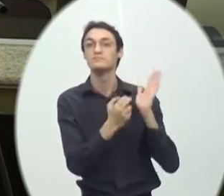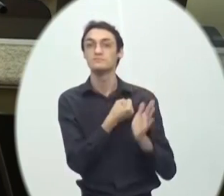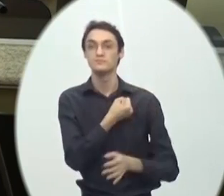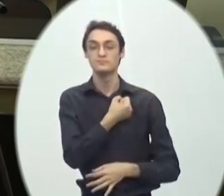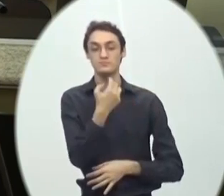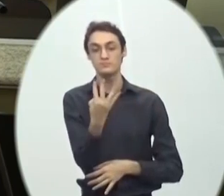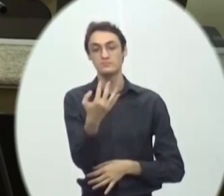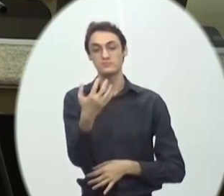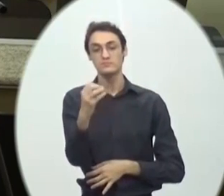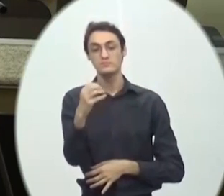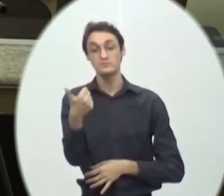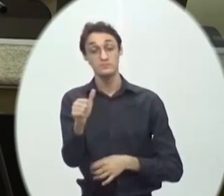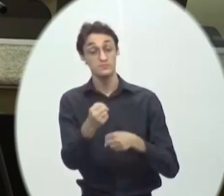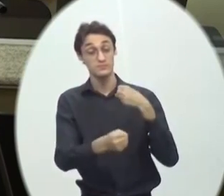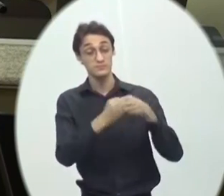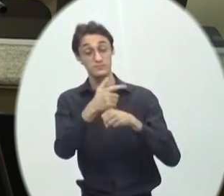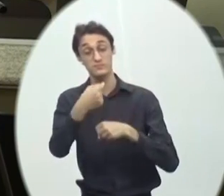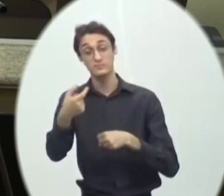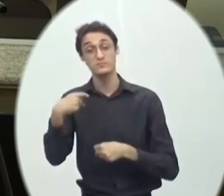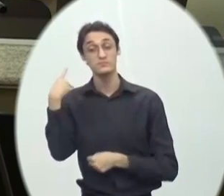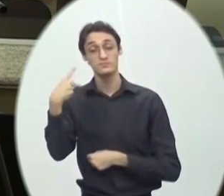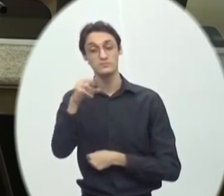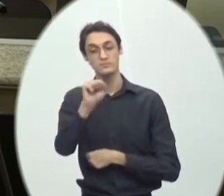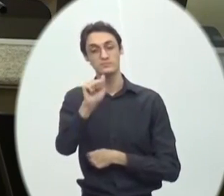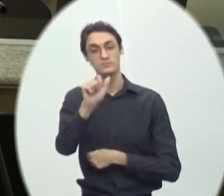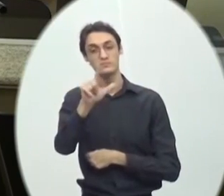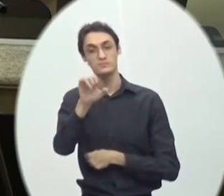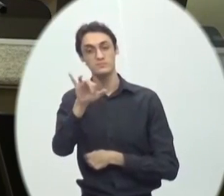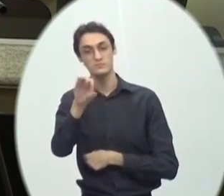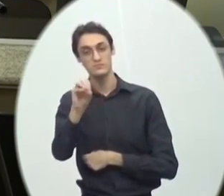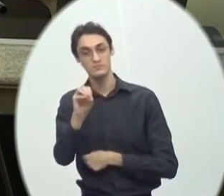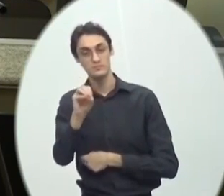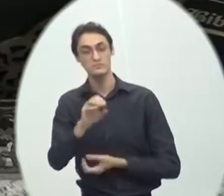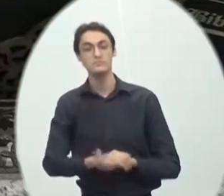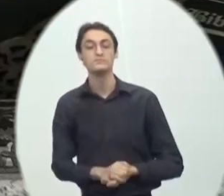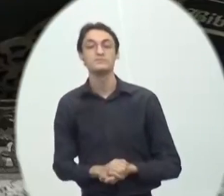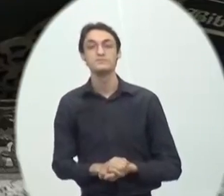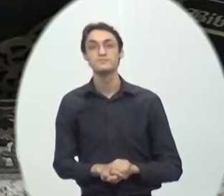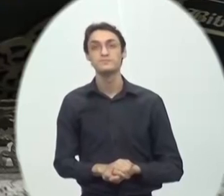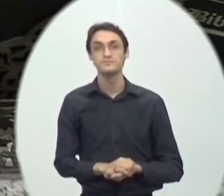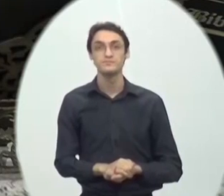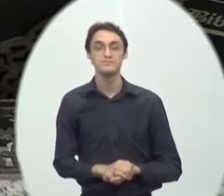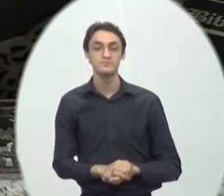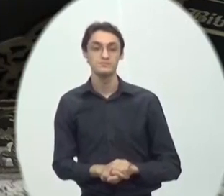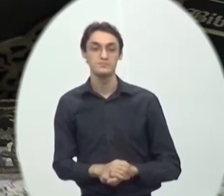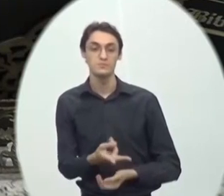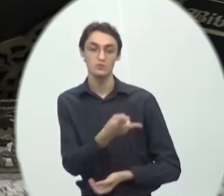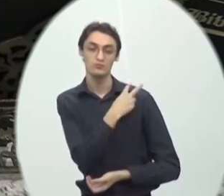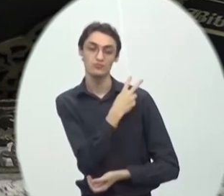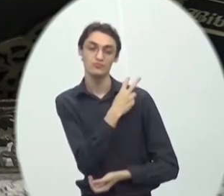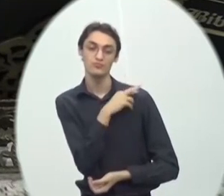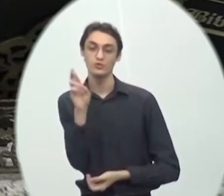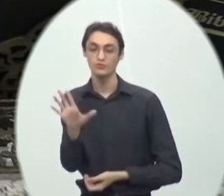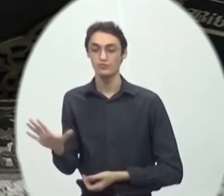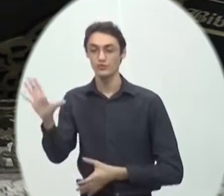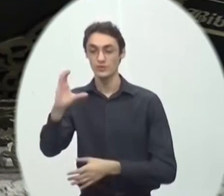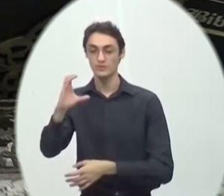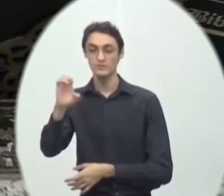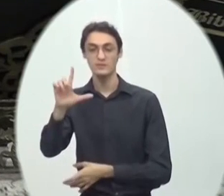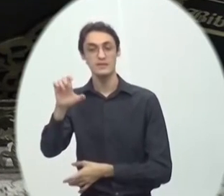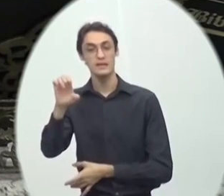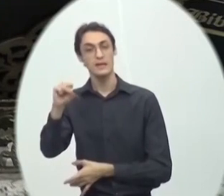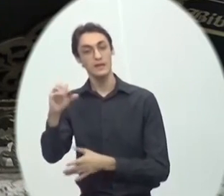número 401/2020, autor Salésio Lima. Envia o expediente ao gerente regional da Celesc,